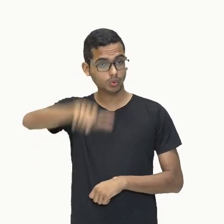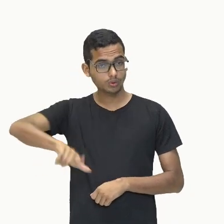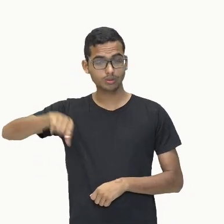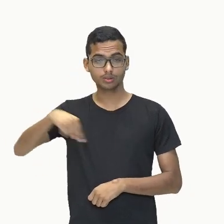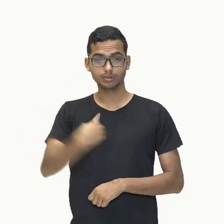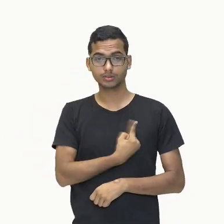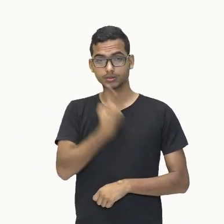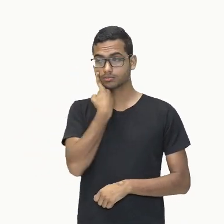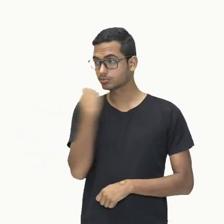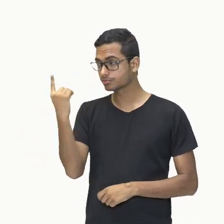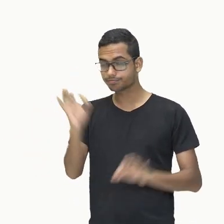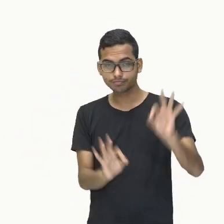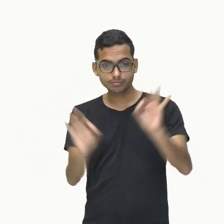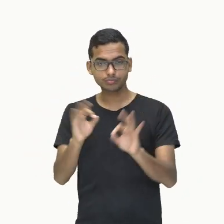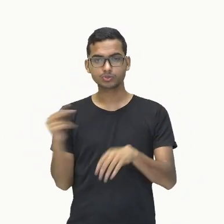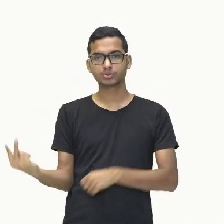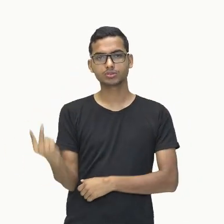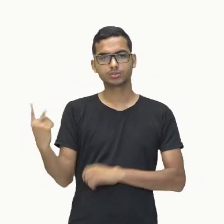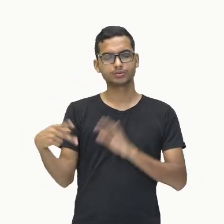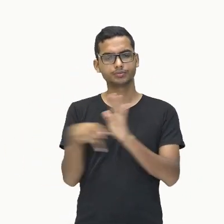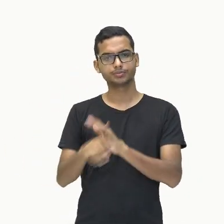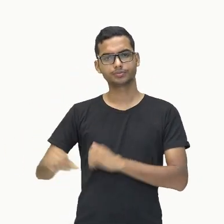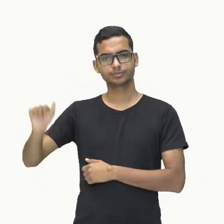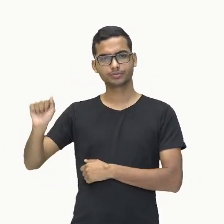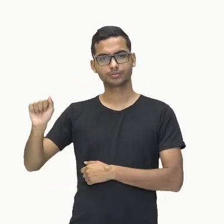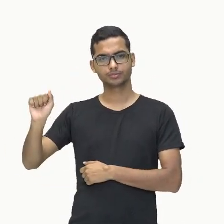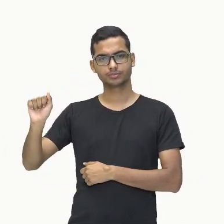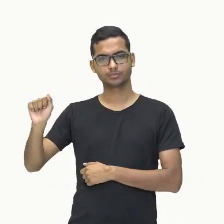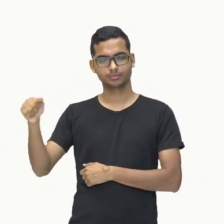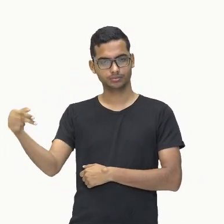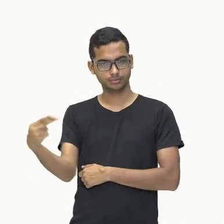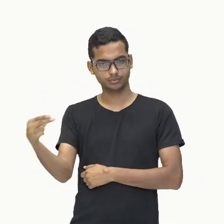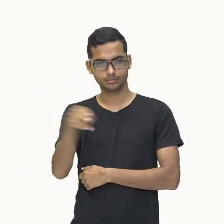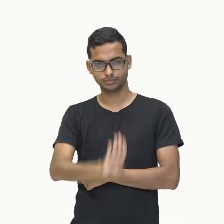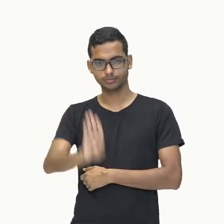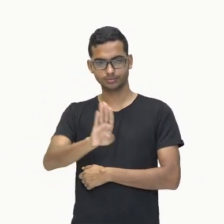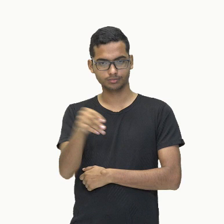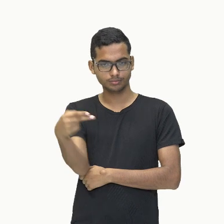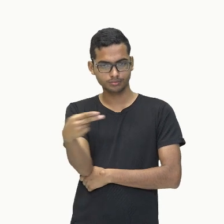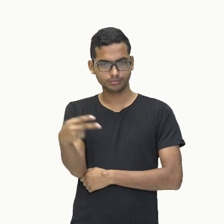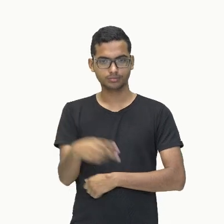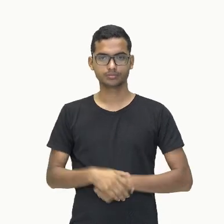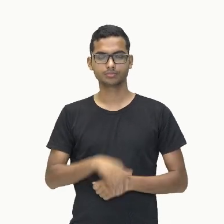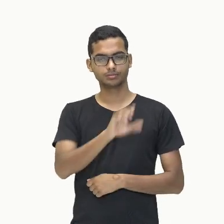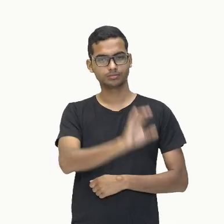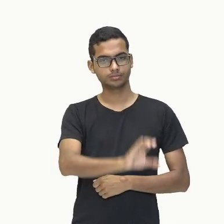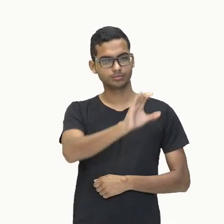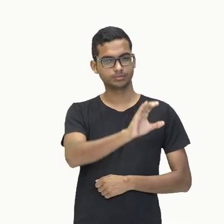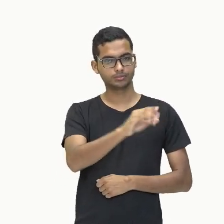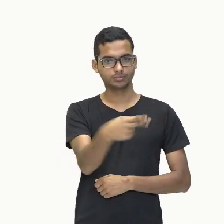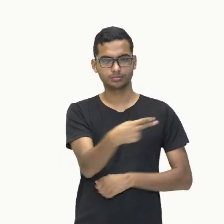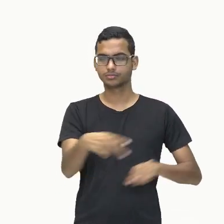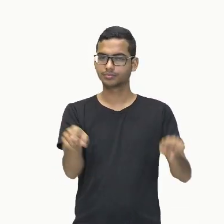identificar agora os valores de A, de B e de C.